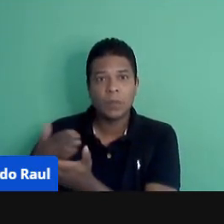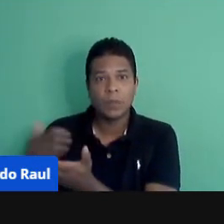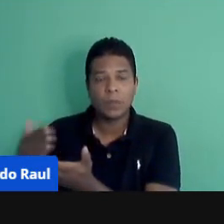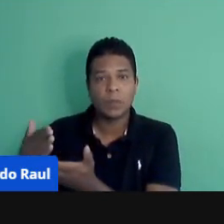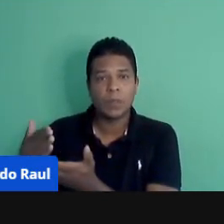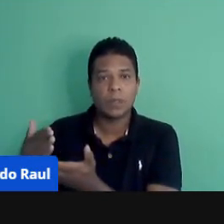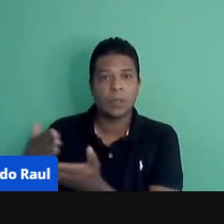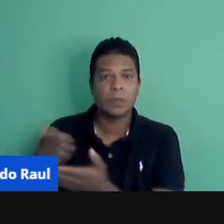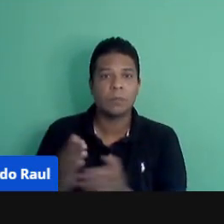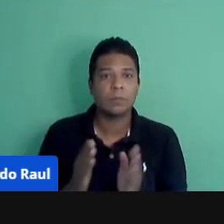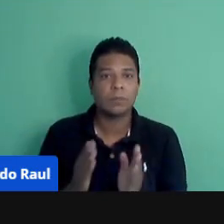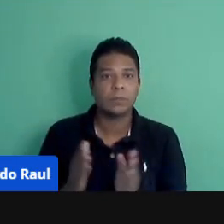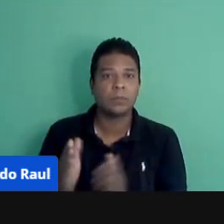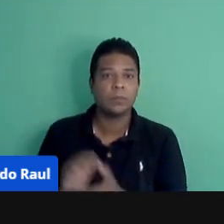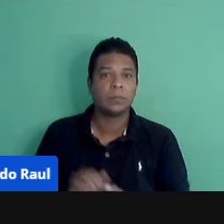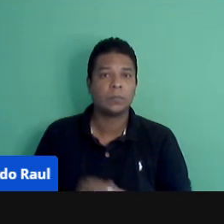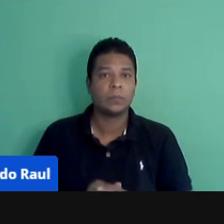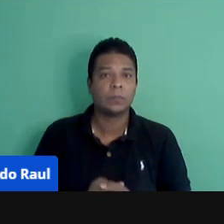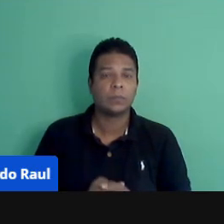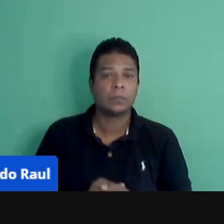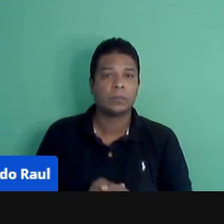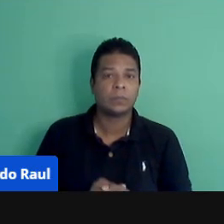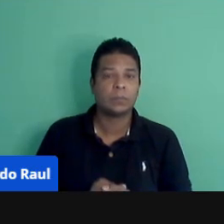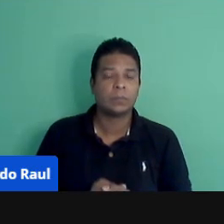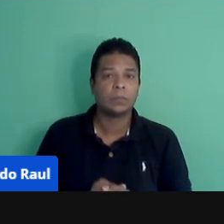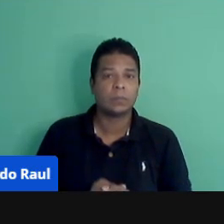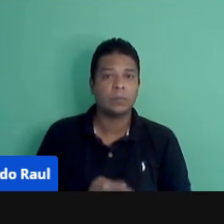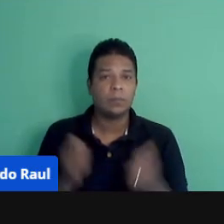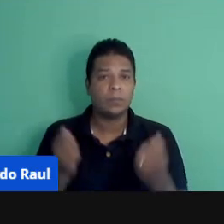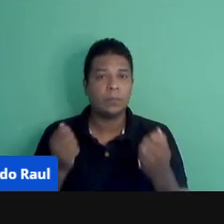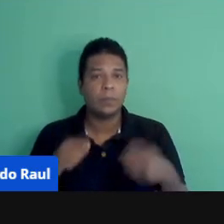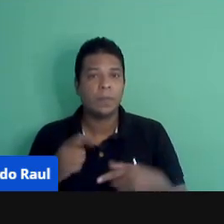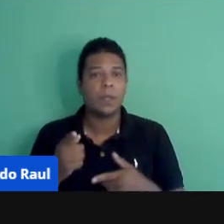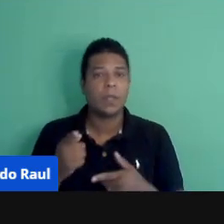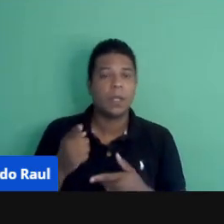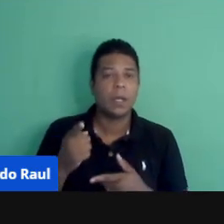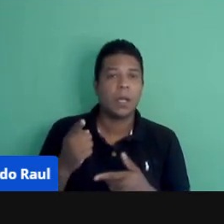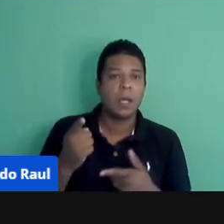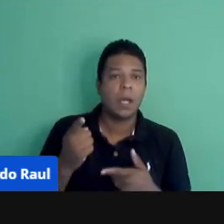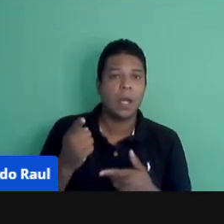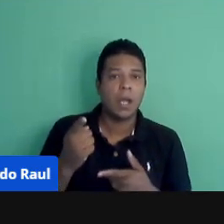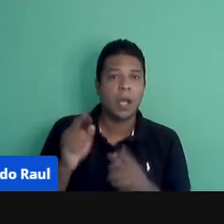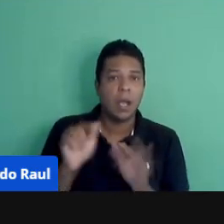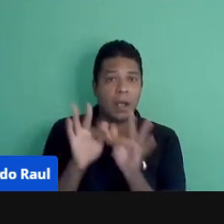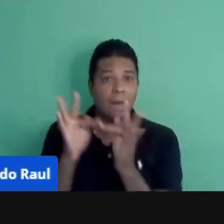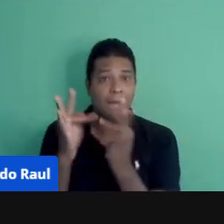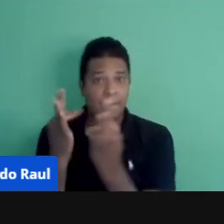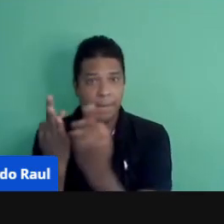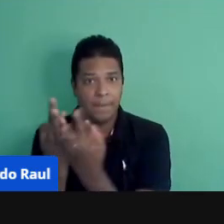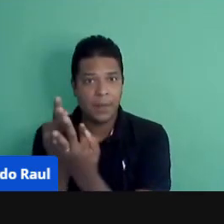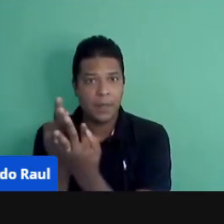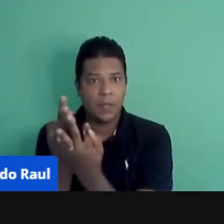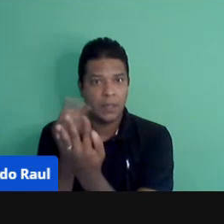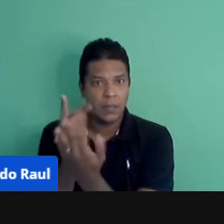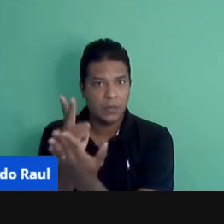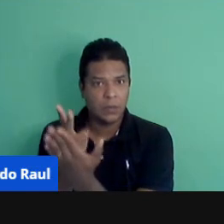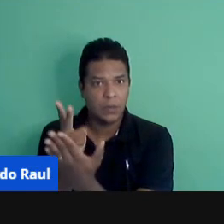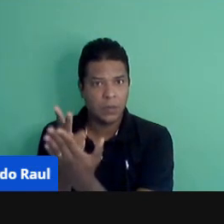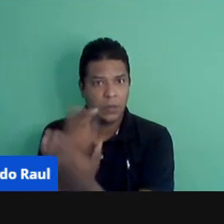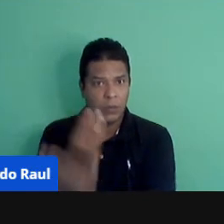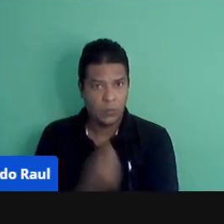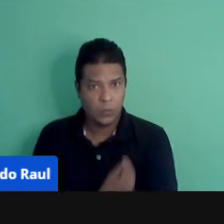né? E é possível notar que as famílias mais presentes, né, na vida